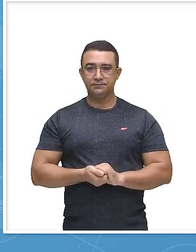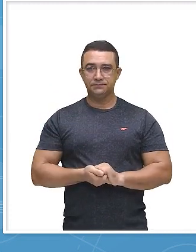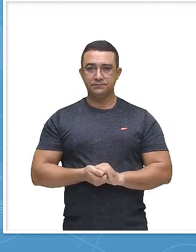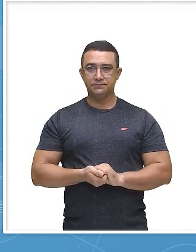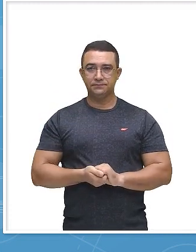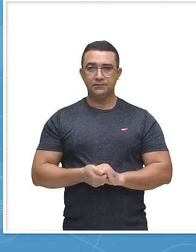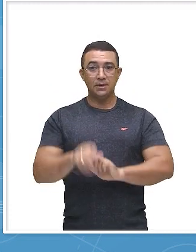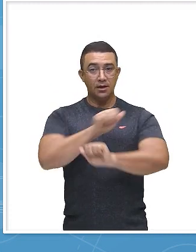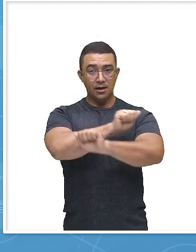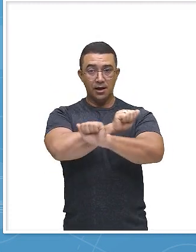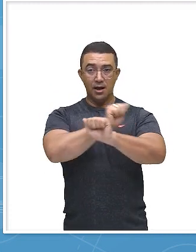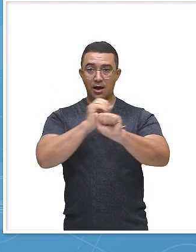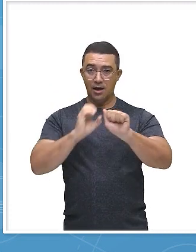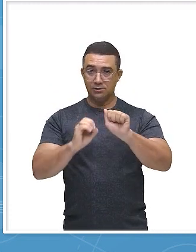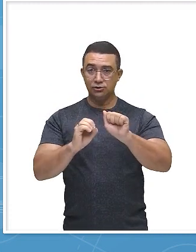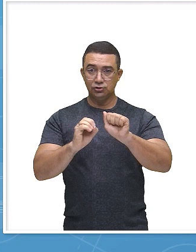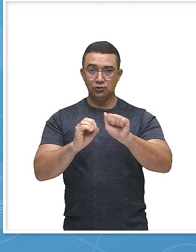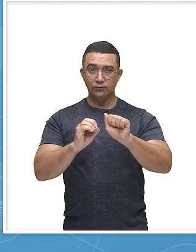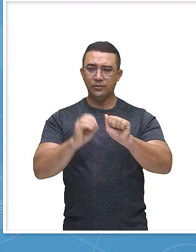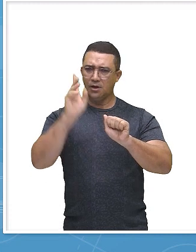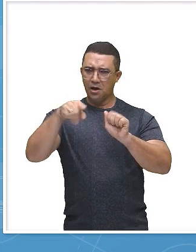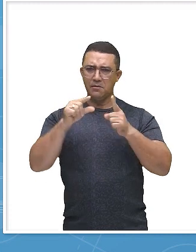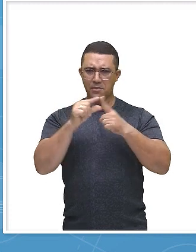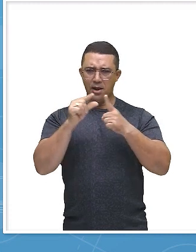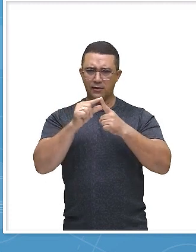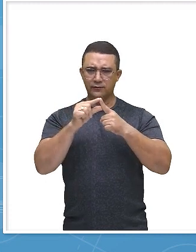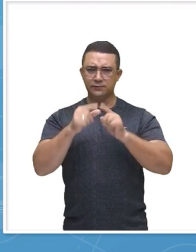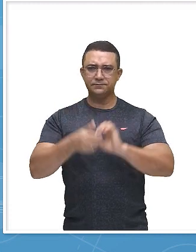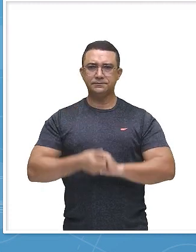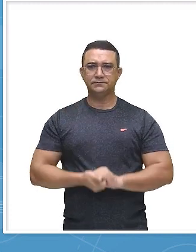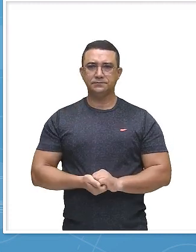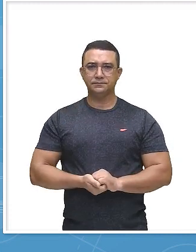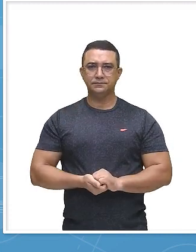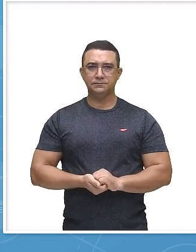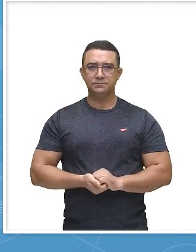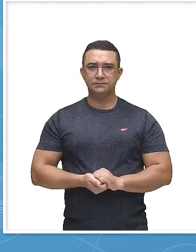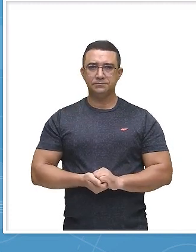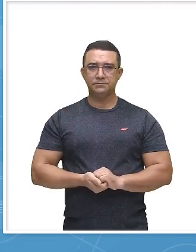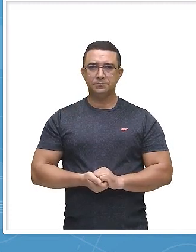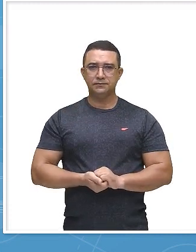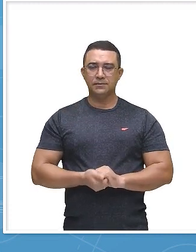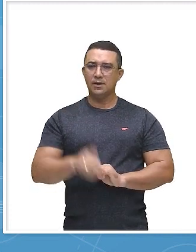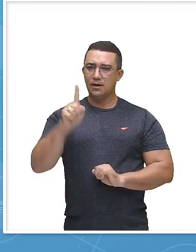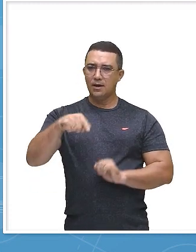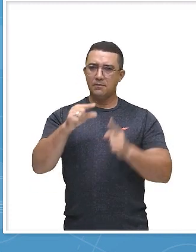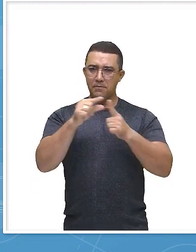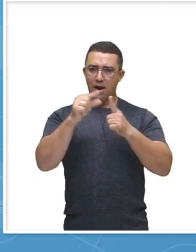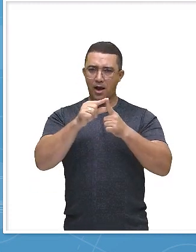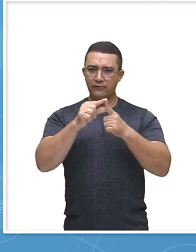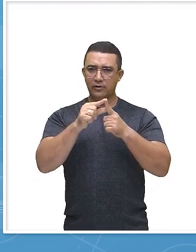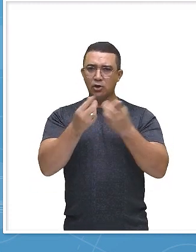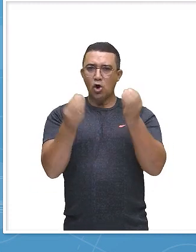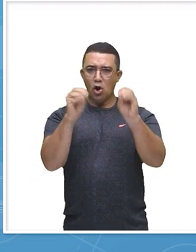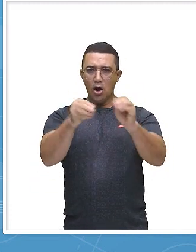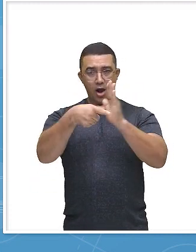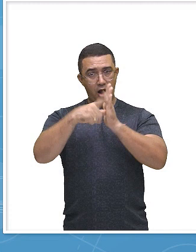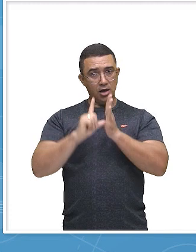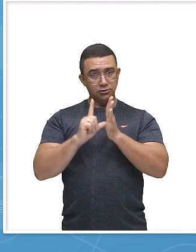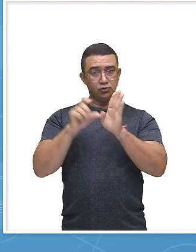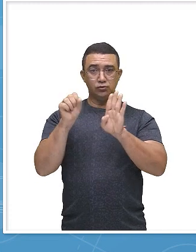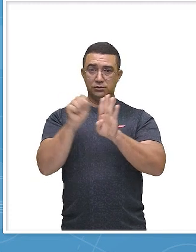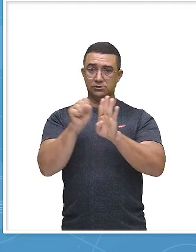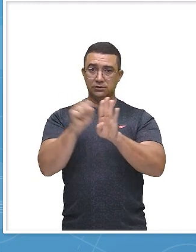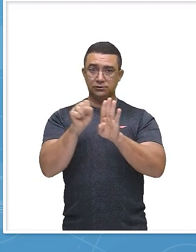você diz assim, professora, mas uma letra é uma palavra? Sim. O artigo, então, é a palavra que antecede o substantivo.